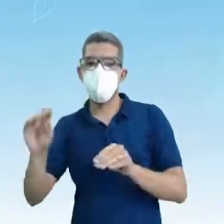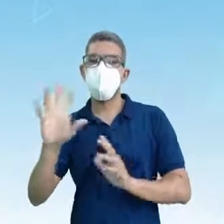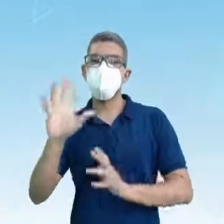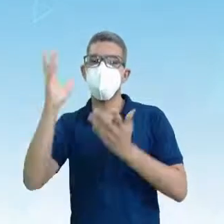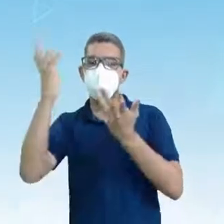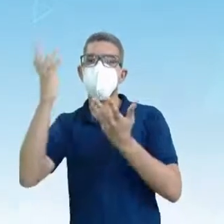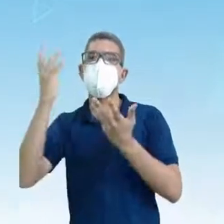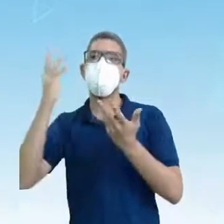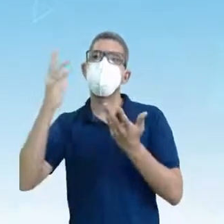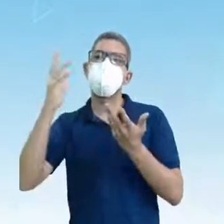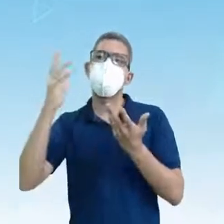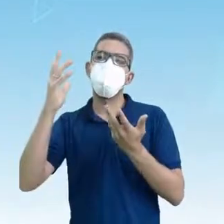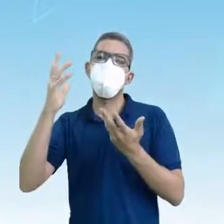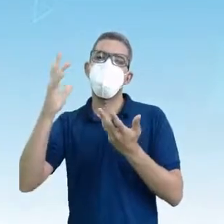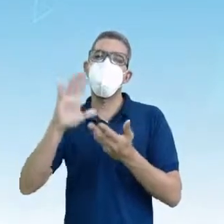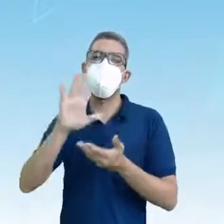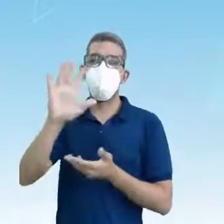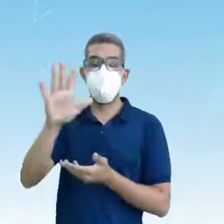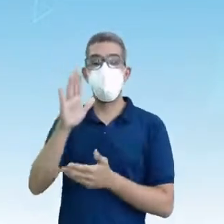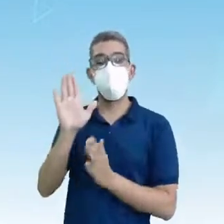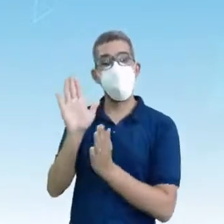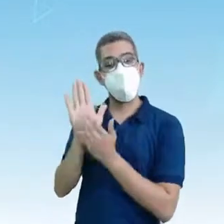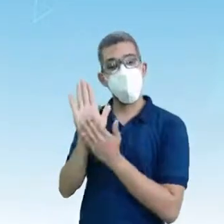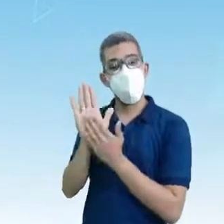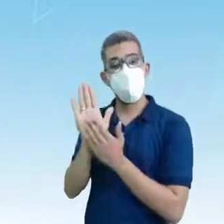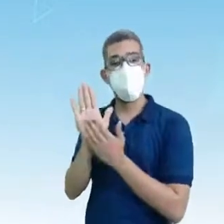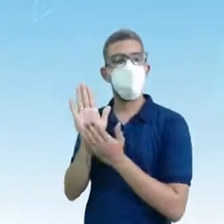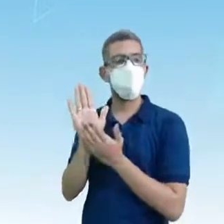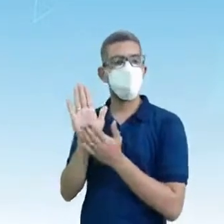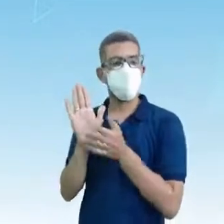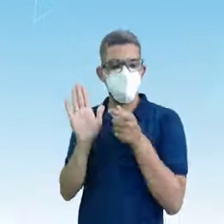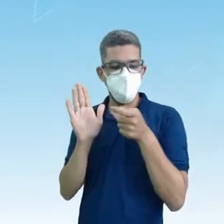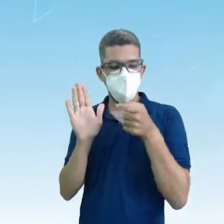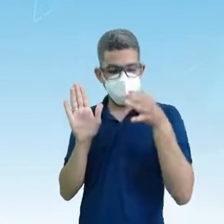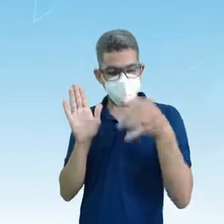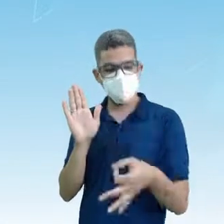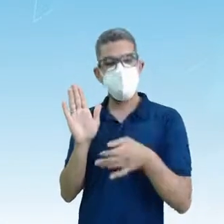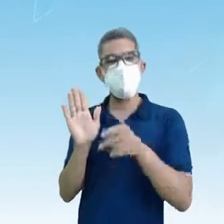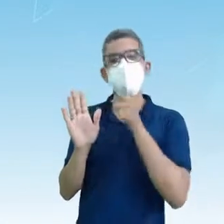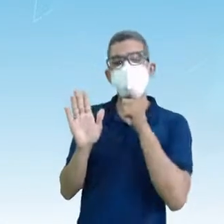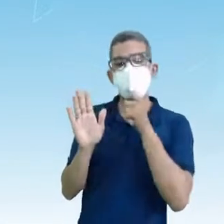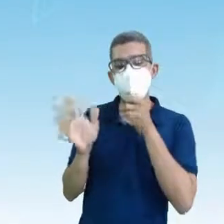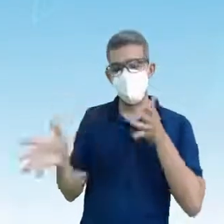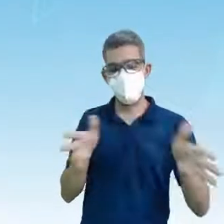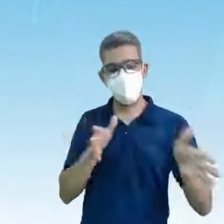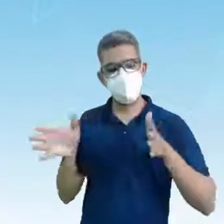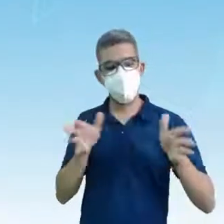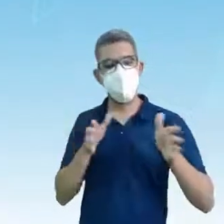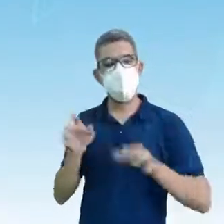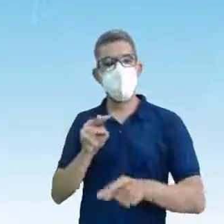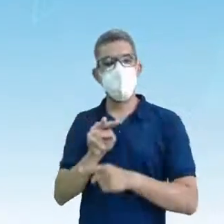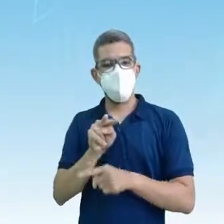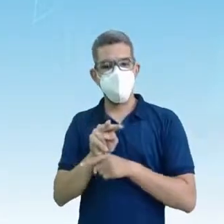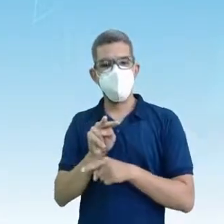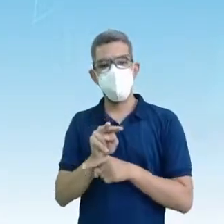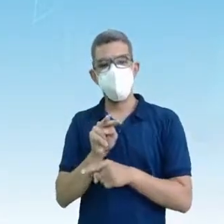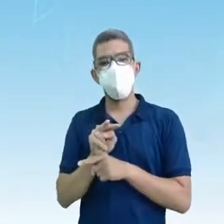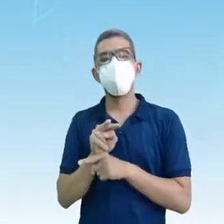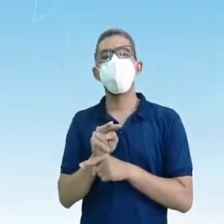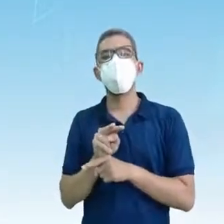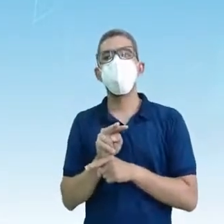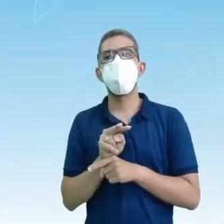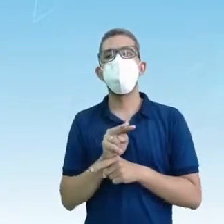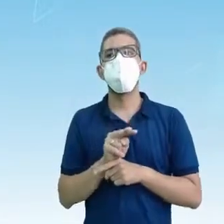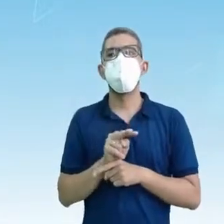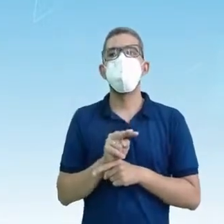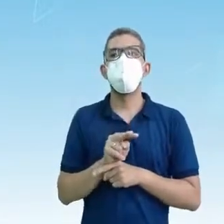que apesar de não oferecerem propostas concretas que viabilizem a proteção dos indivíduos